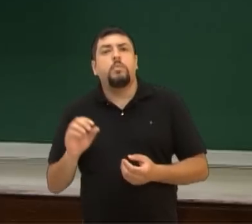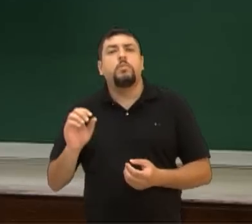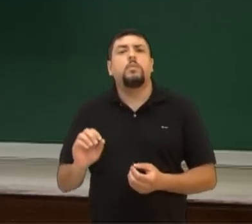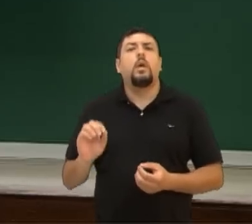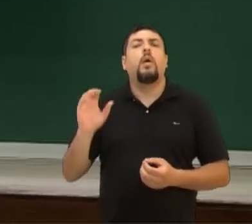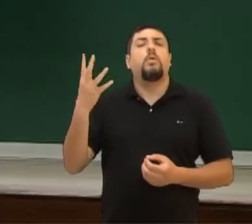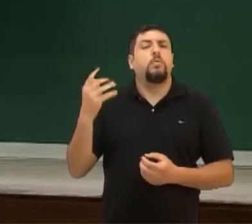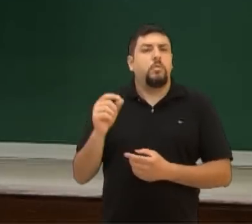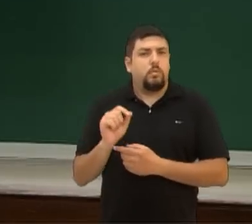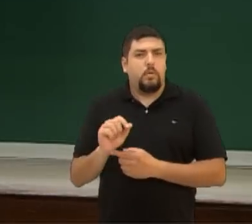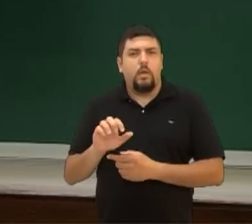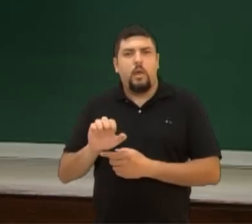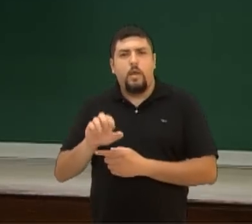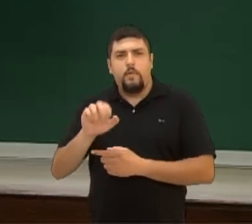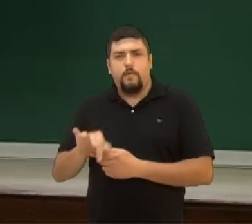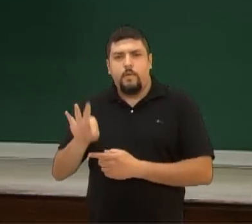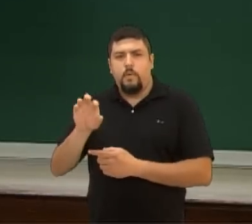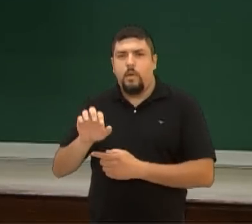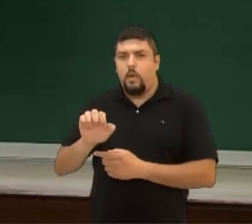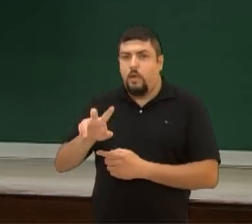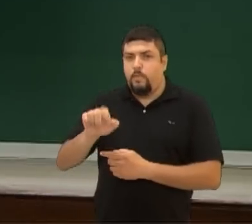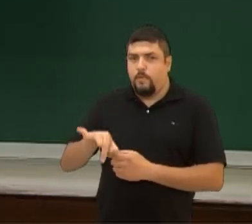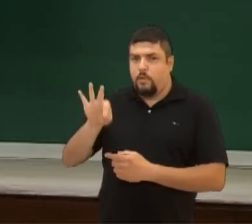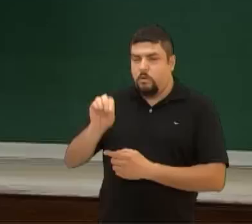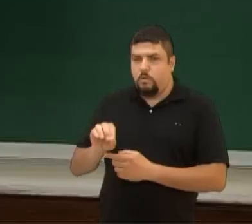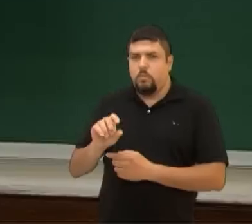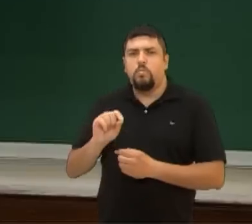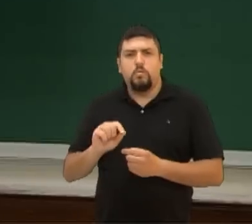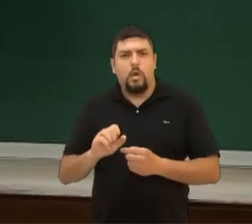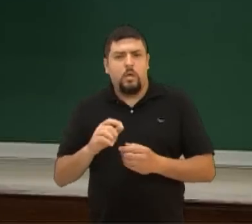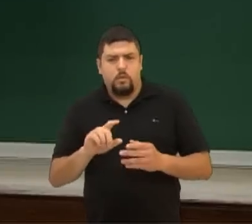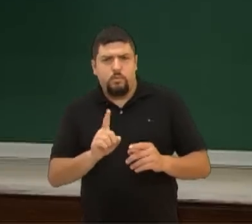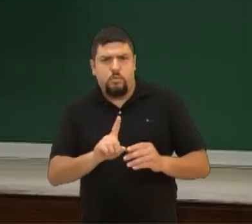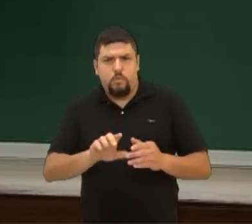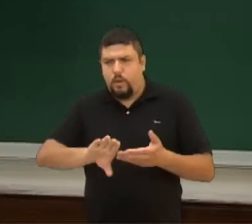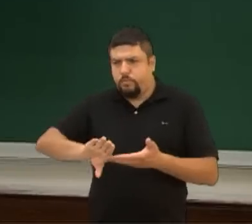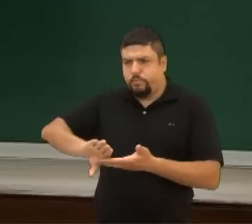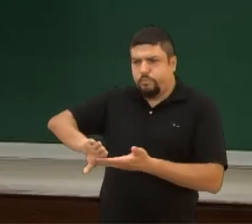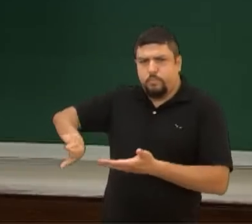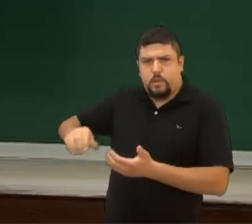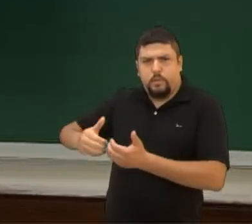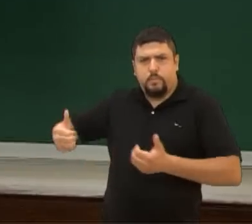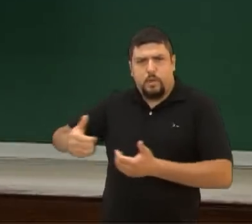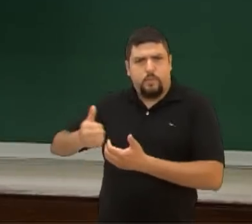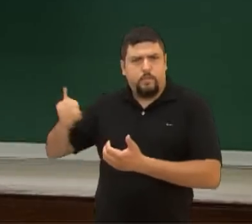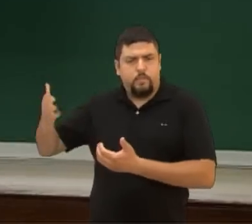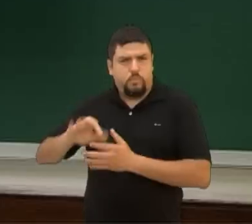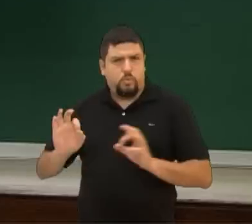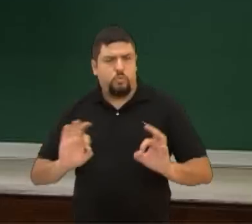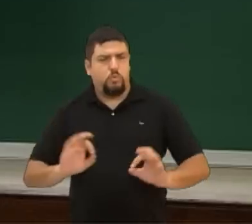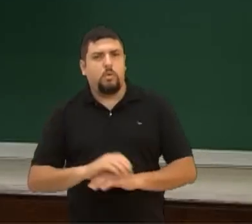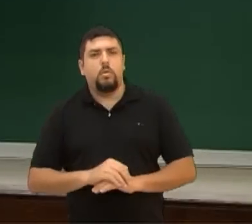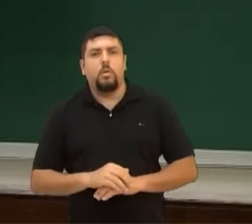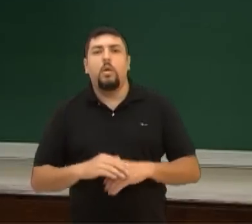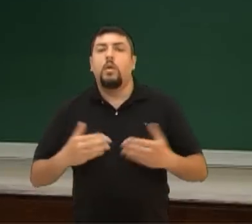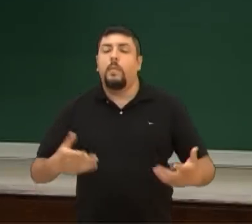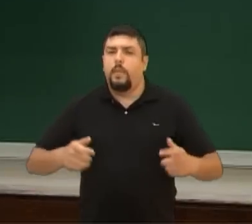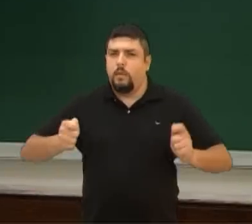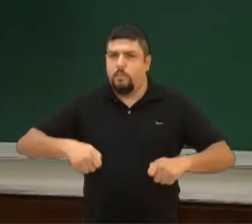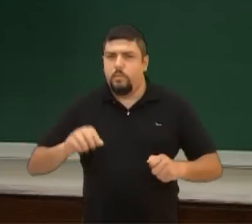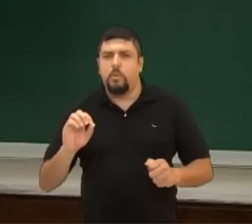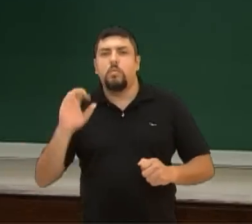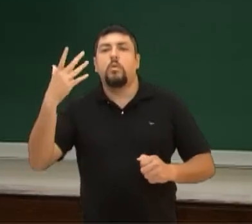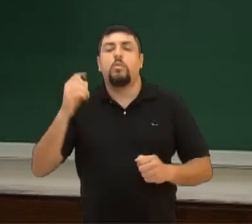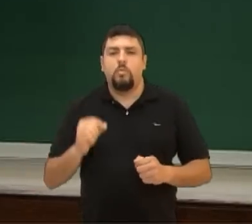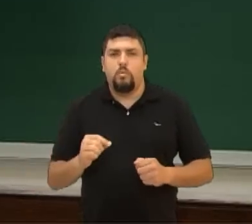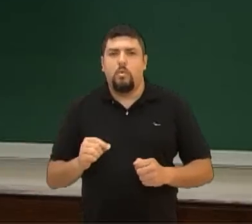do espaço amostral, né? O evento não é fora do espaço amostral, 20 números. Então, a probabilidade é a razão entre